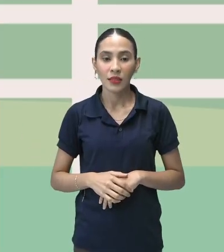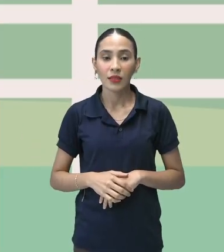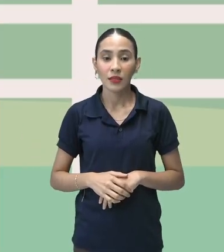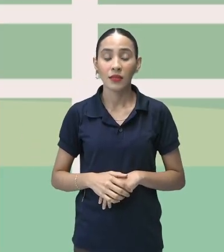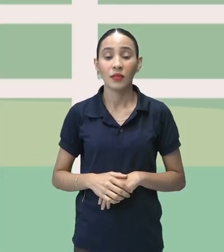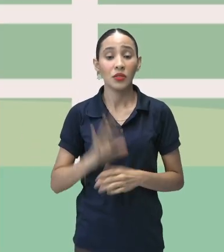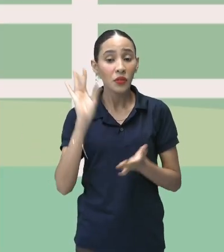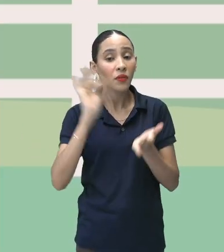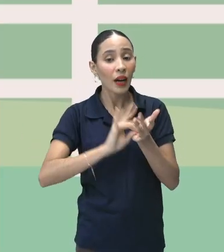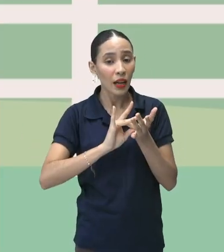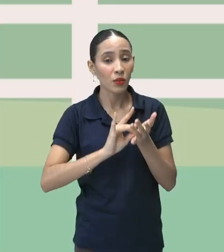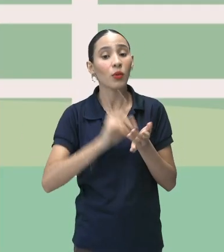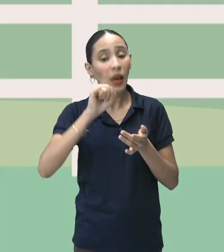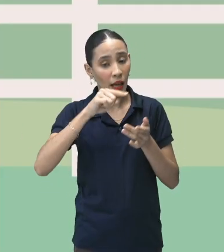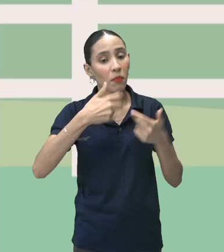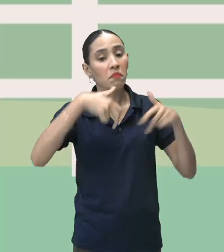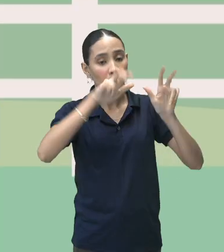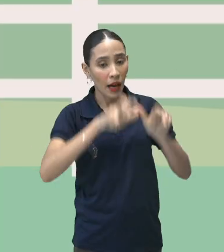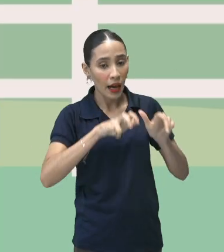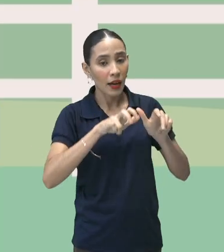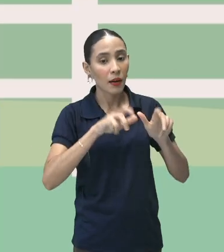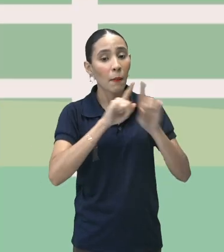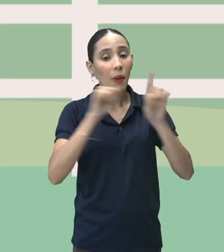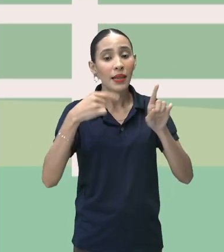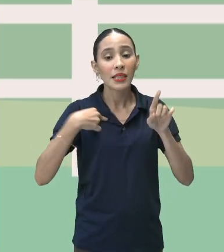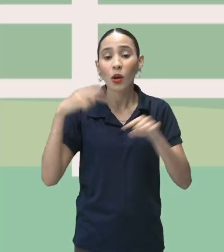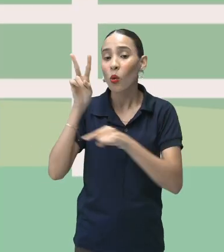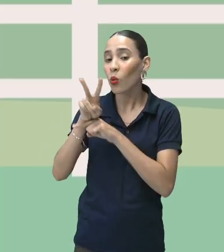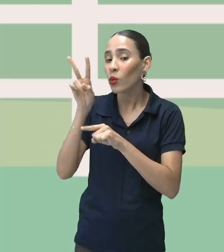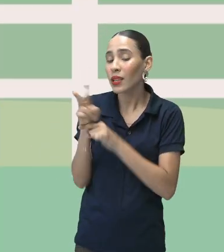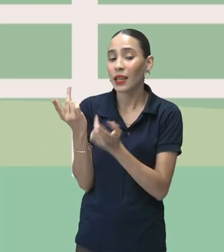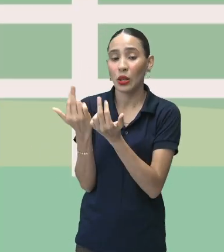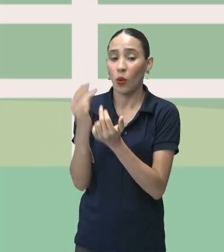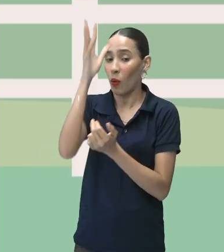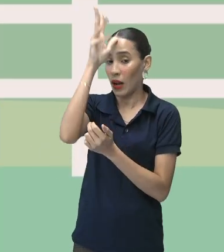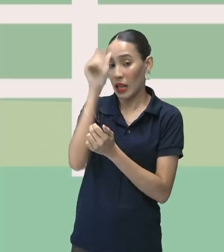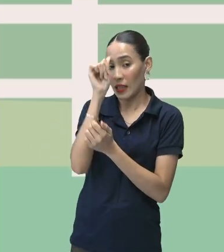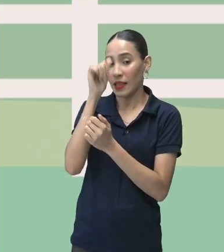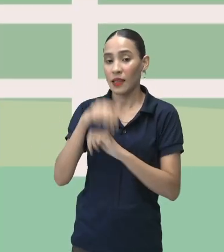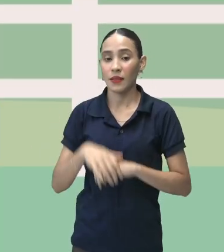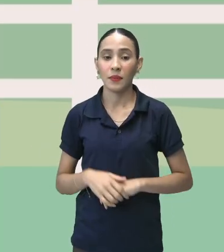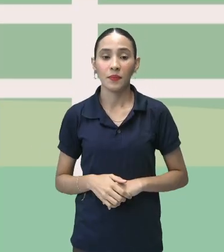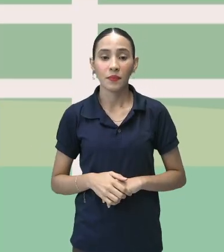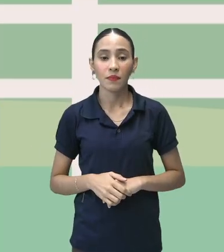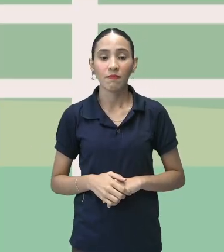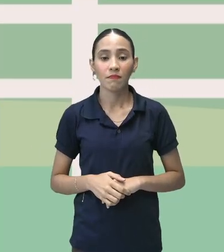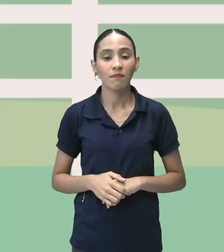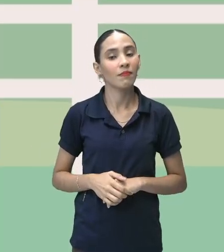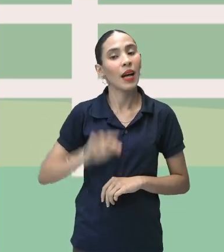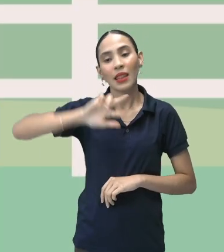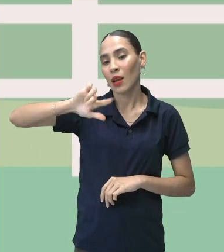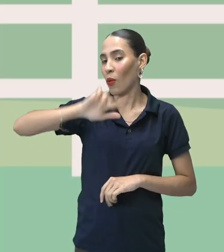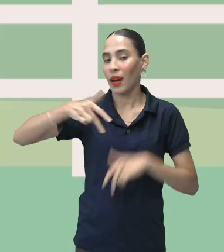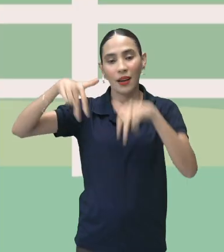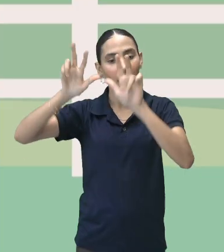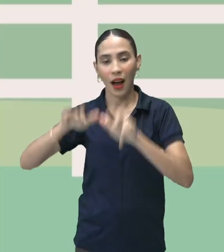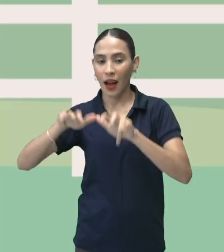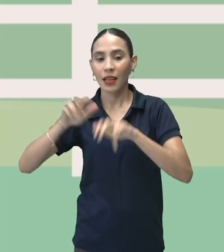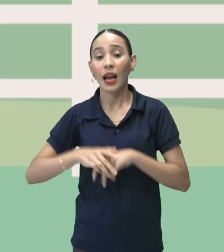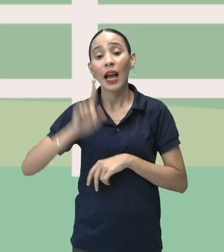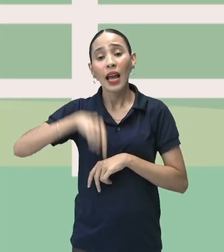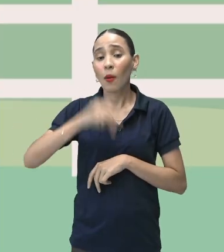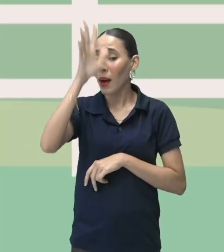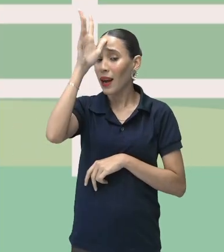De fato, é uma águia, mas eu a criei como galinha. Ela não é mais águia, é